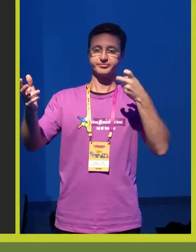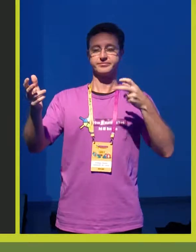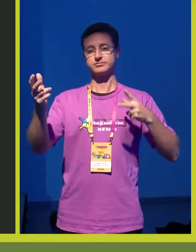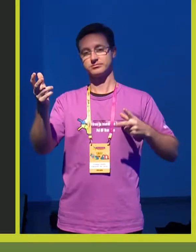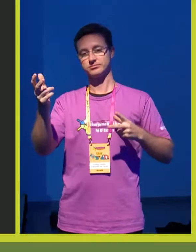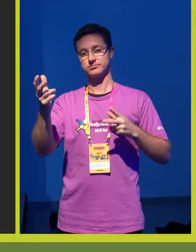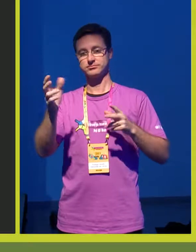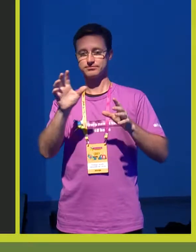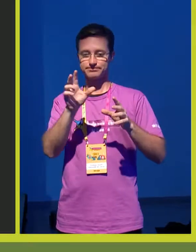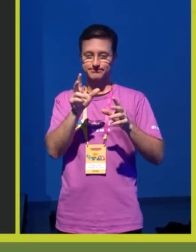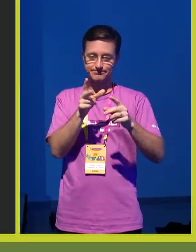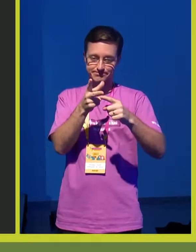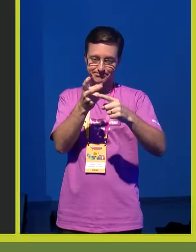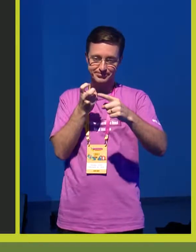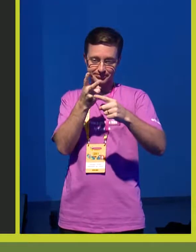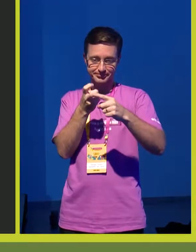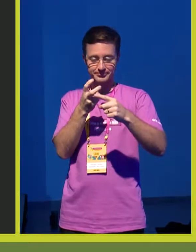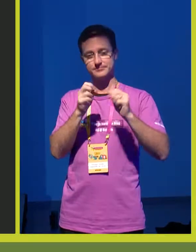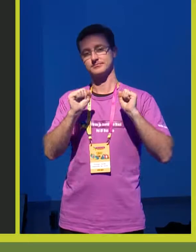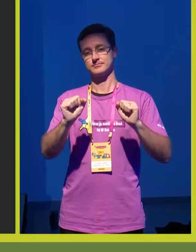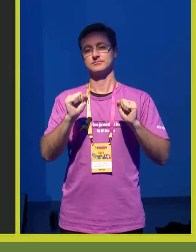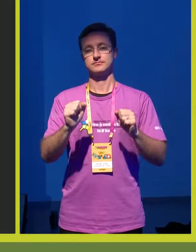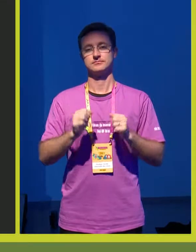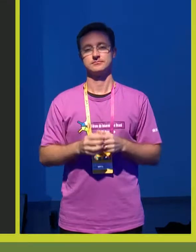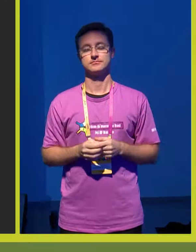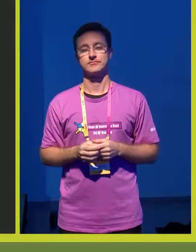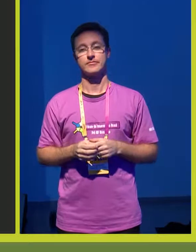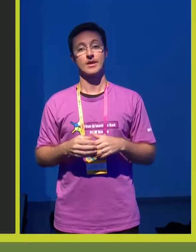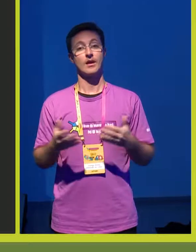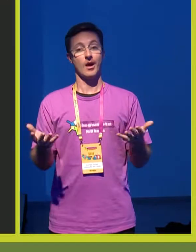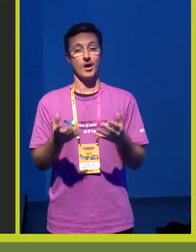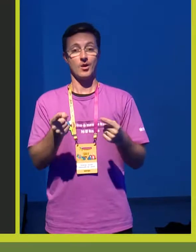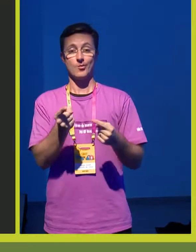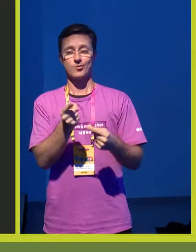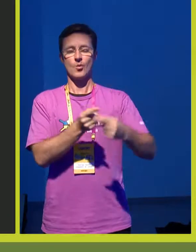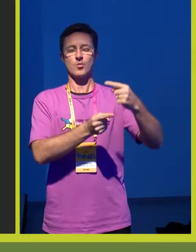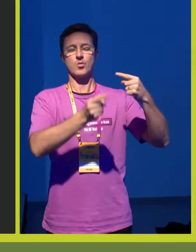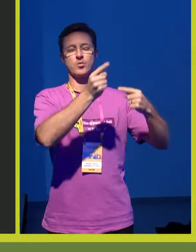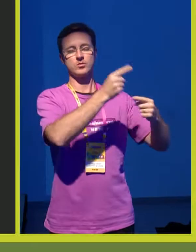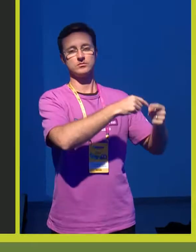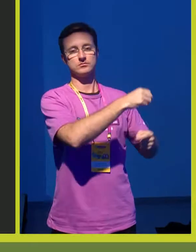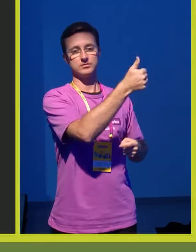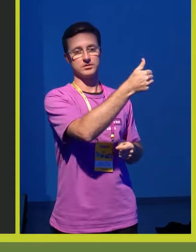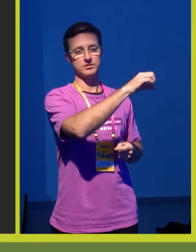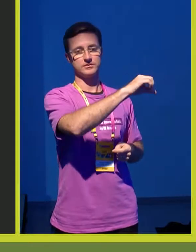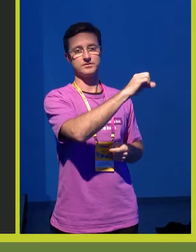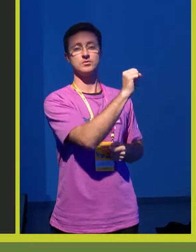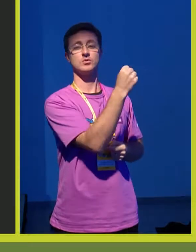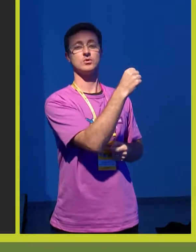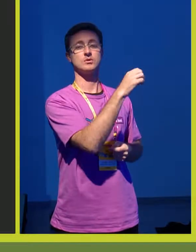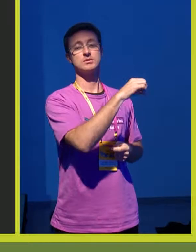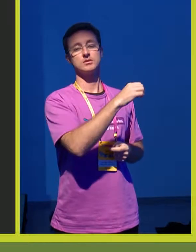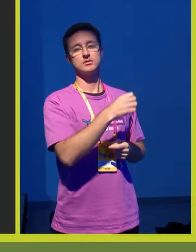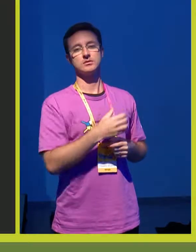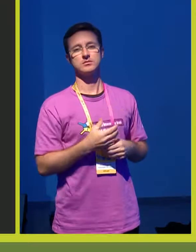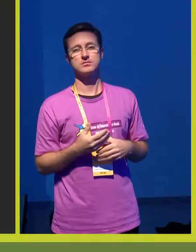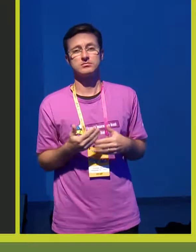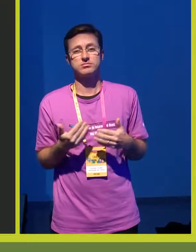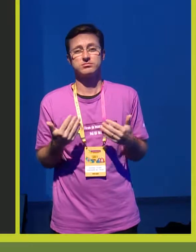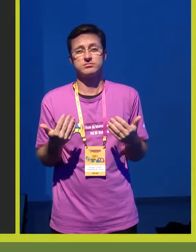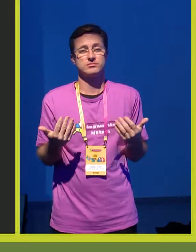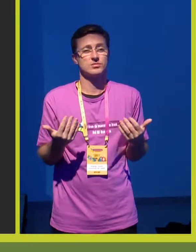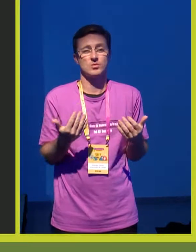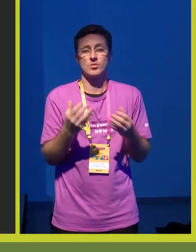telefônicas. Agora, voltemos lá então para 1988. O que é que eles tinham em mente ao falar de